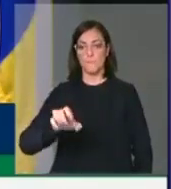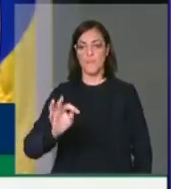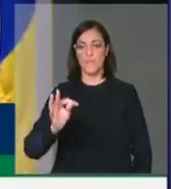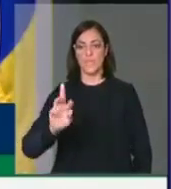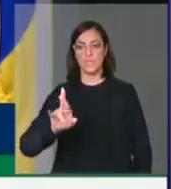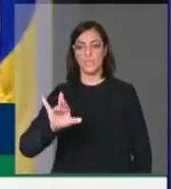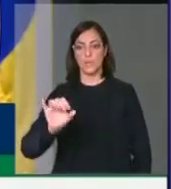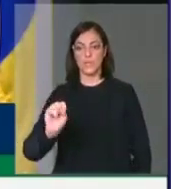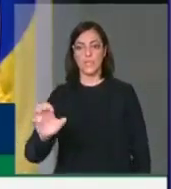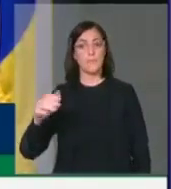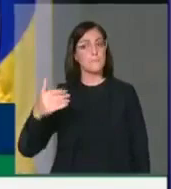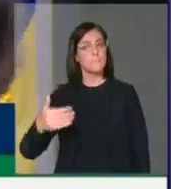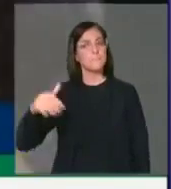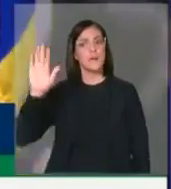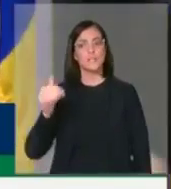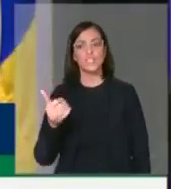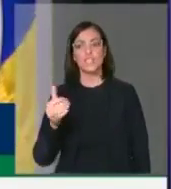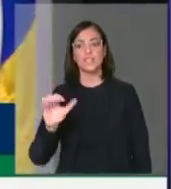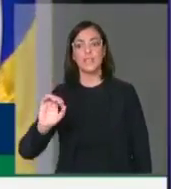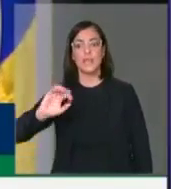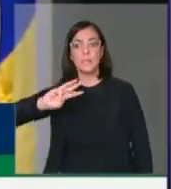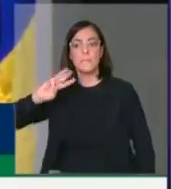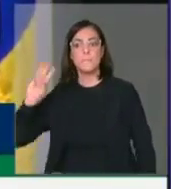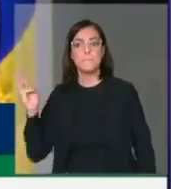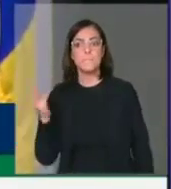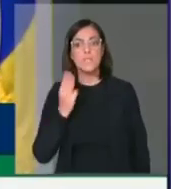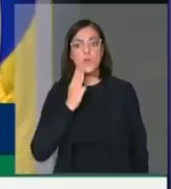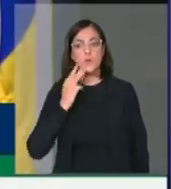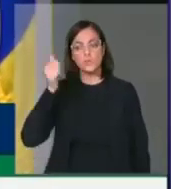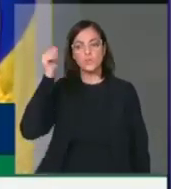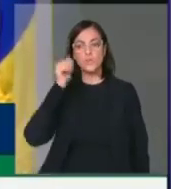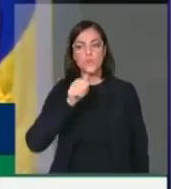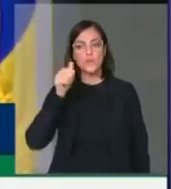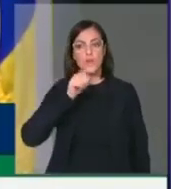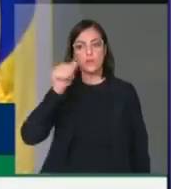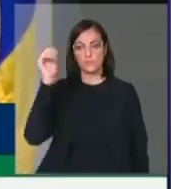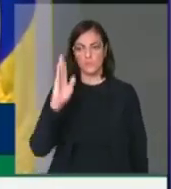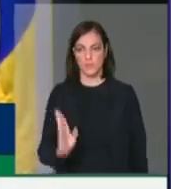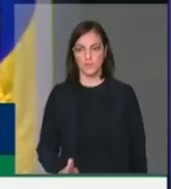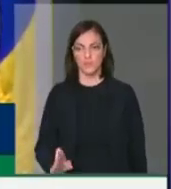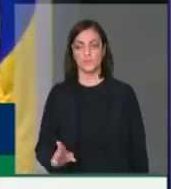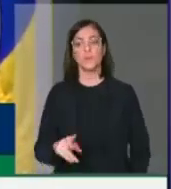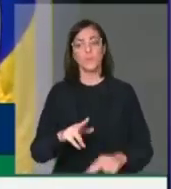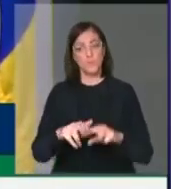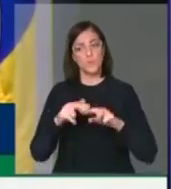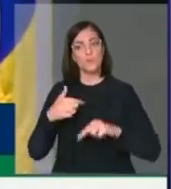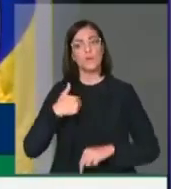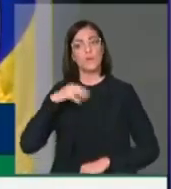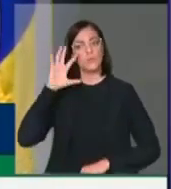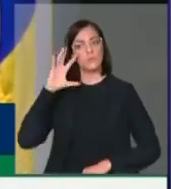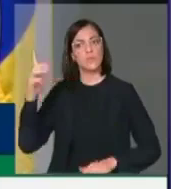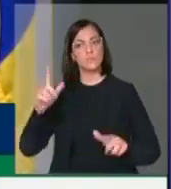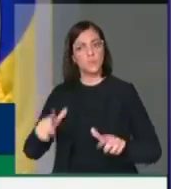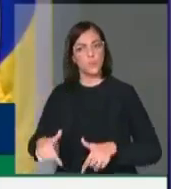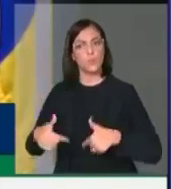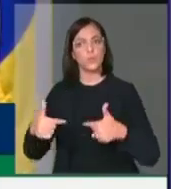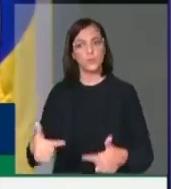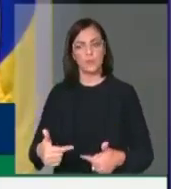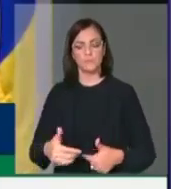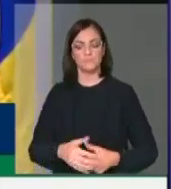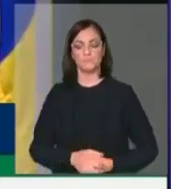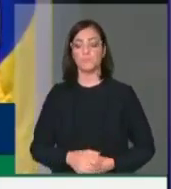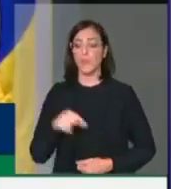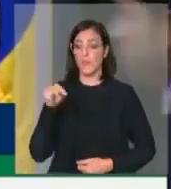milhões de mulheres, e eu decidi abraçar essa causa. Esse é apenas o primeiro passo que damos na luta contra